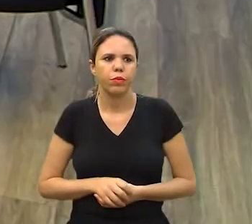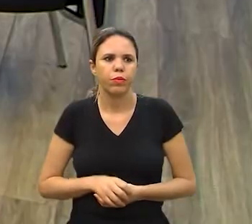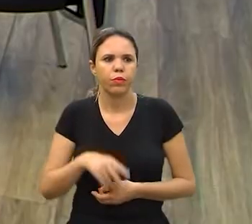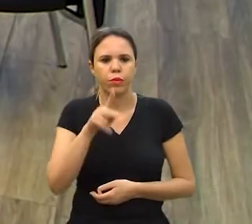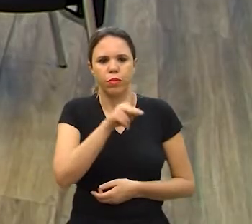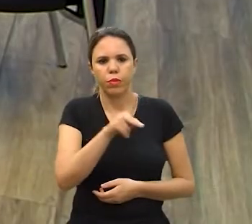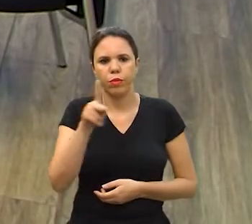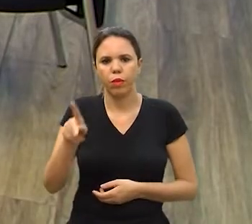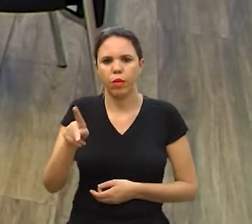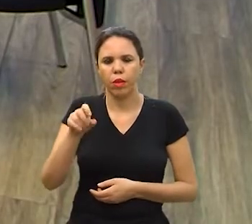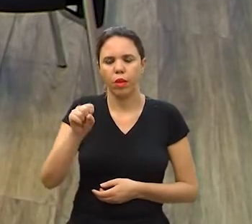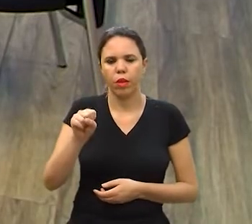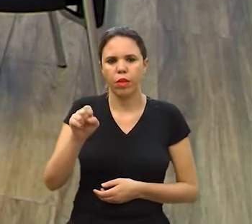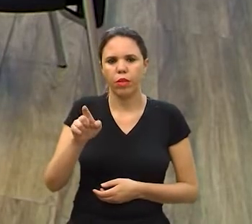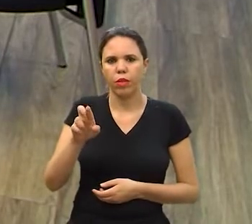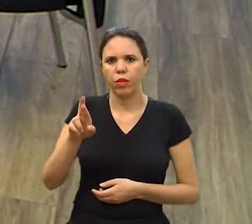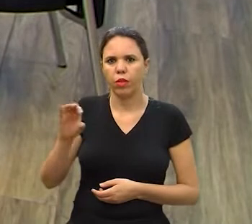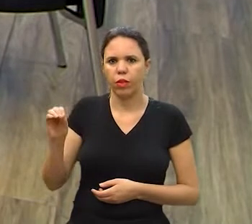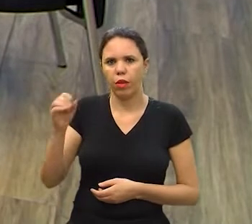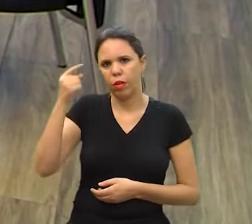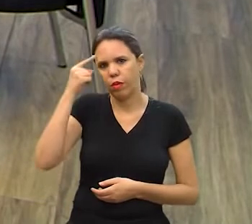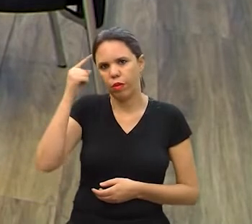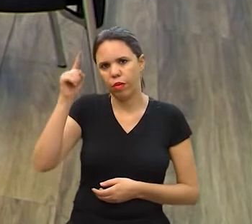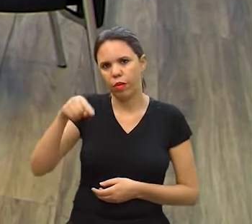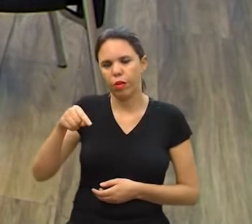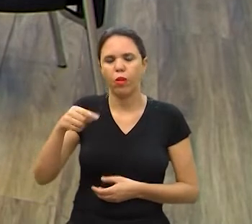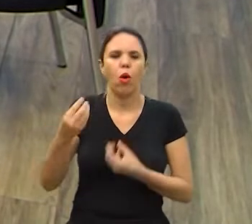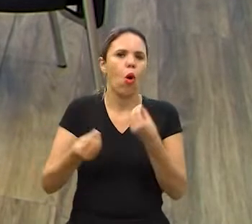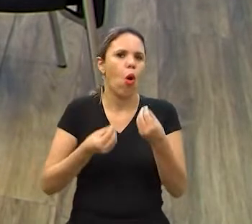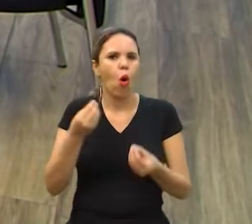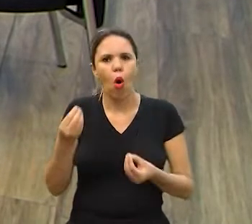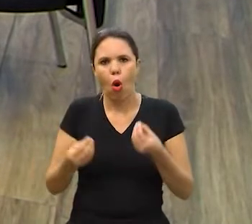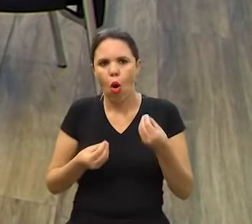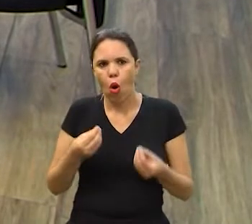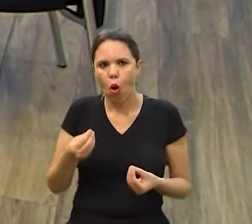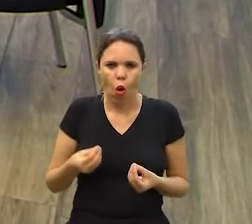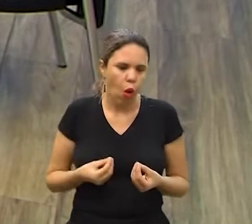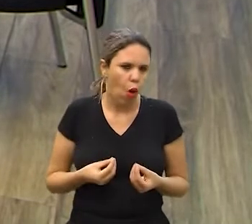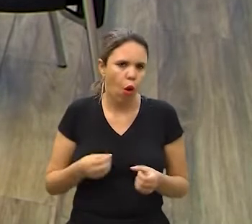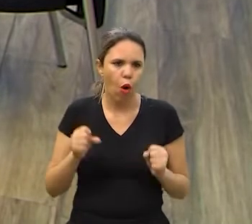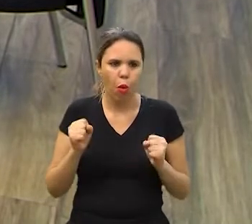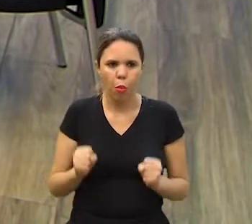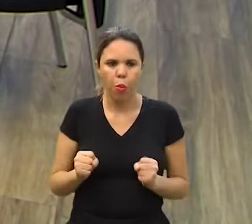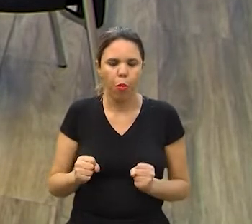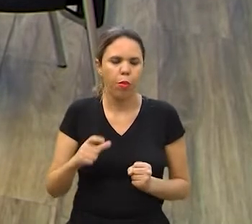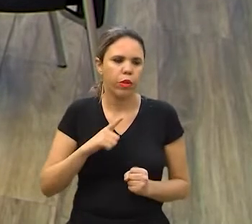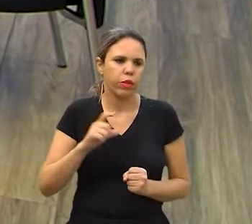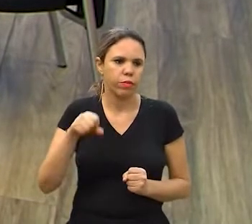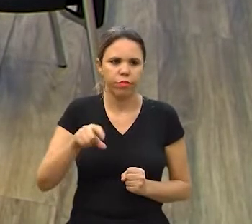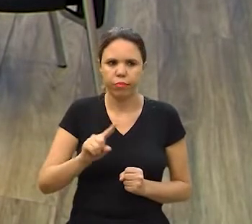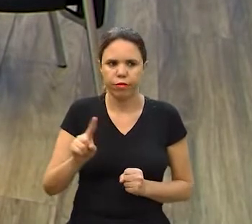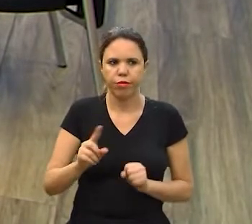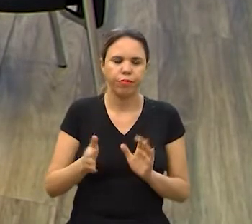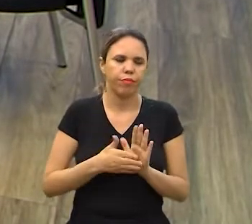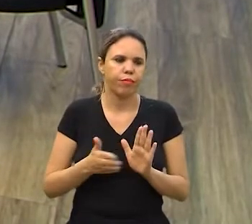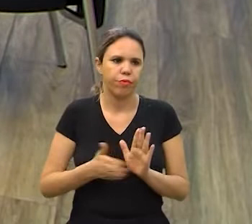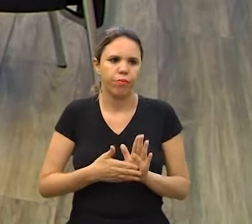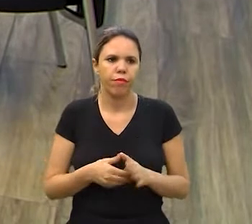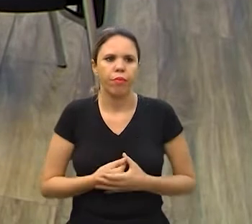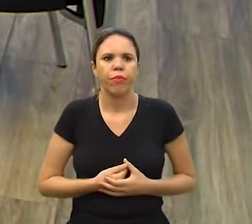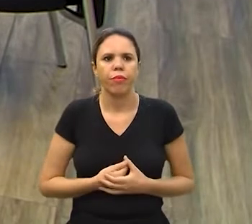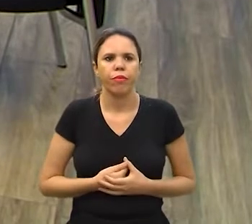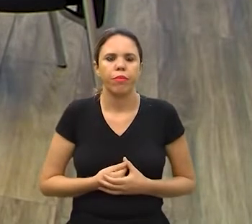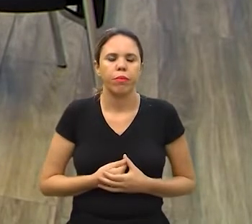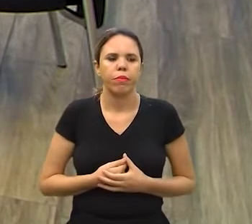E o professor Sérgio deixou aí algumas ideias de como, né, podemos ter ou não